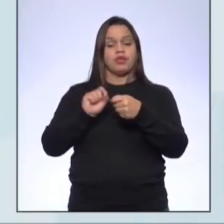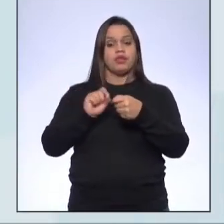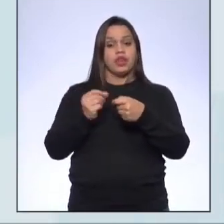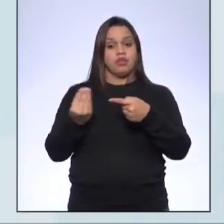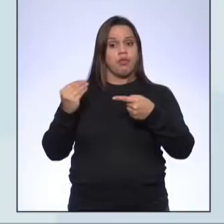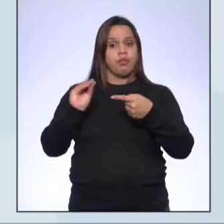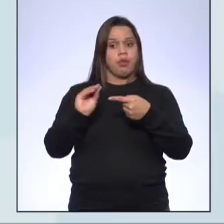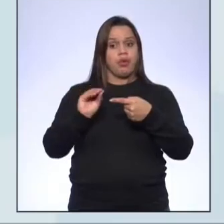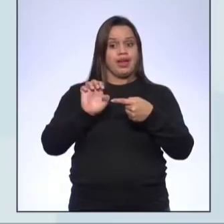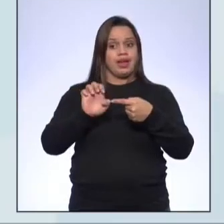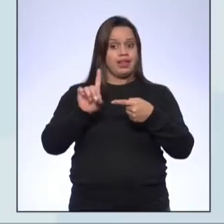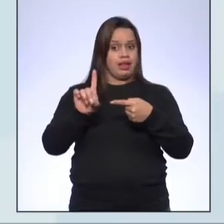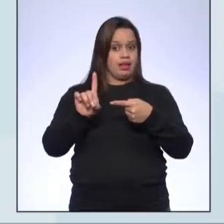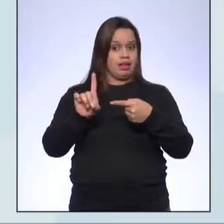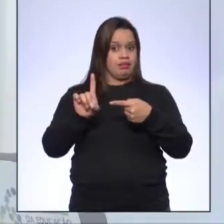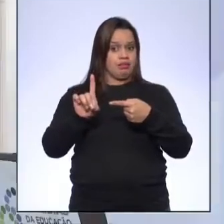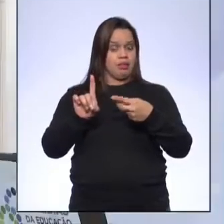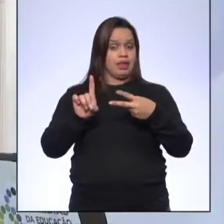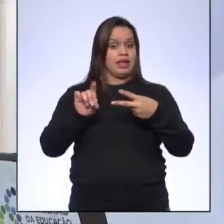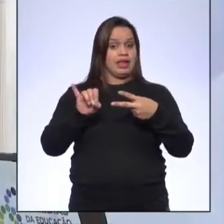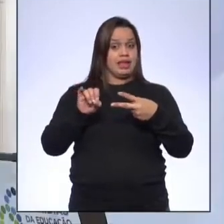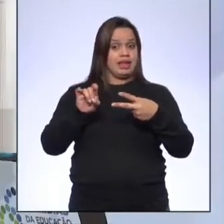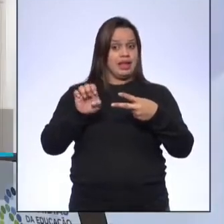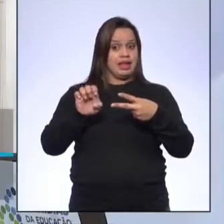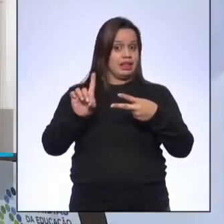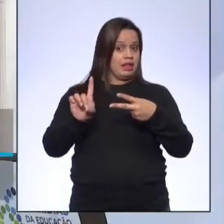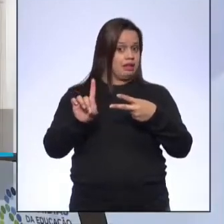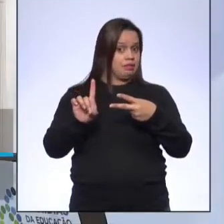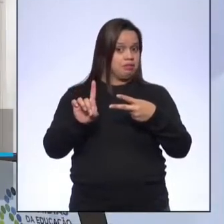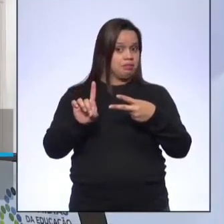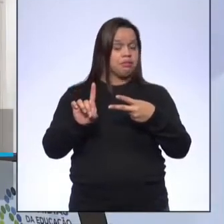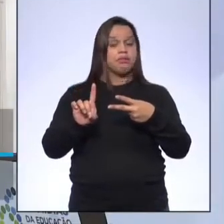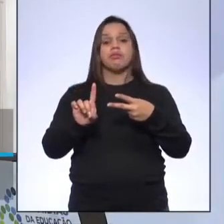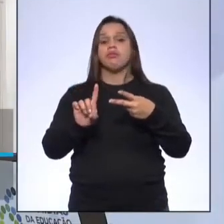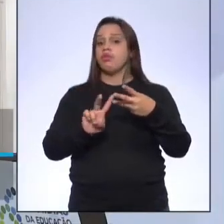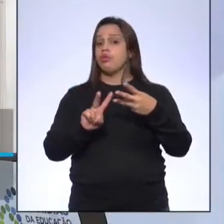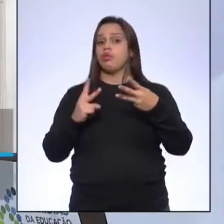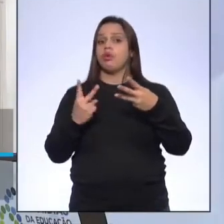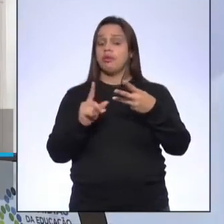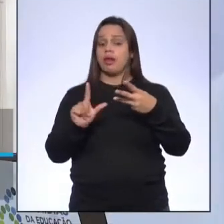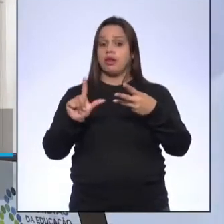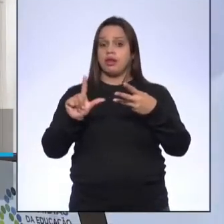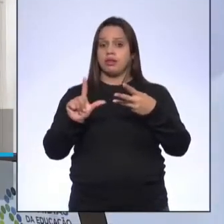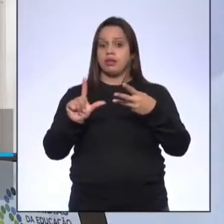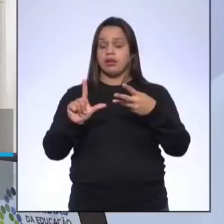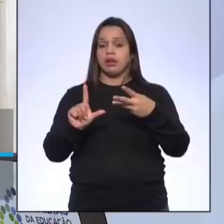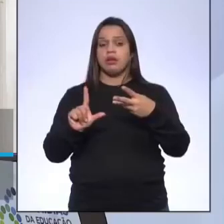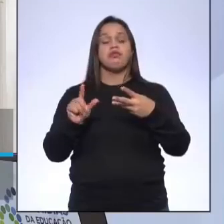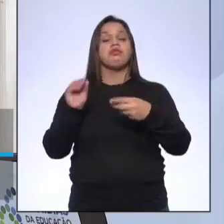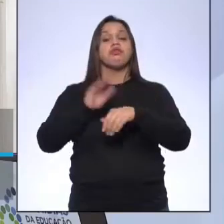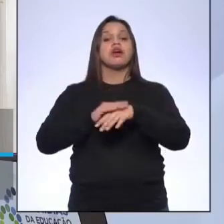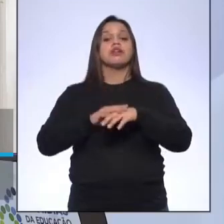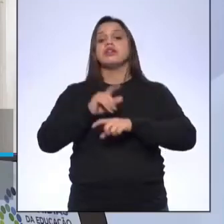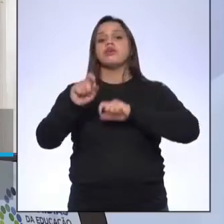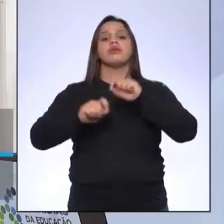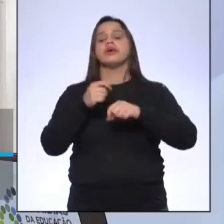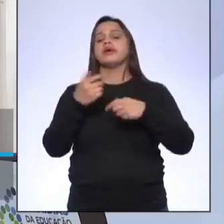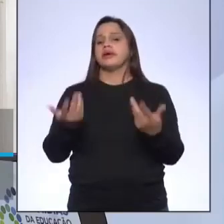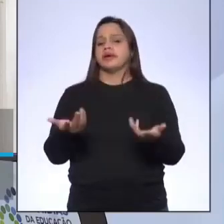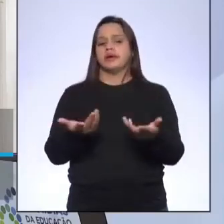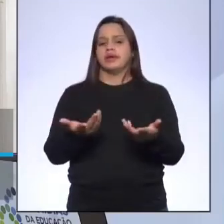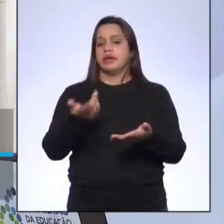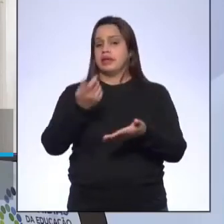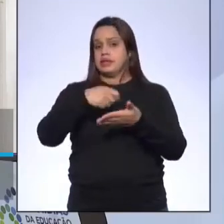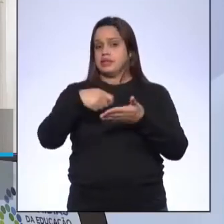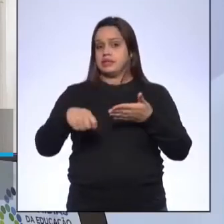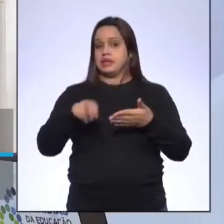acrescentar ED, vou acrescentar IED, vou dobrar a última letra. O que eu vou fazer? Certo? Escrevam